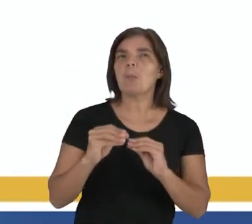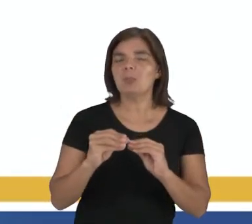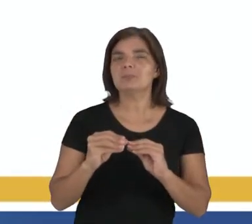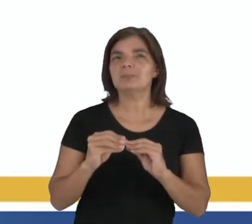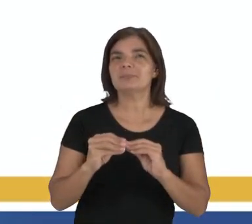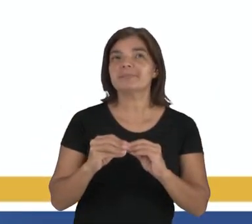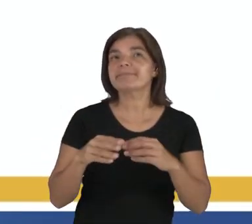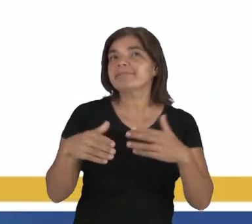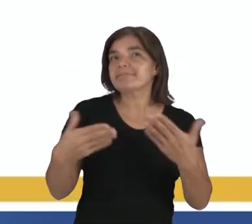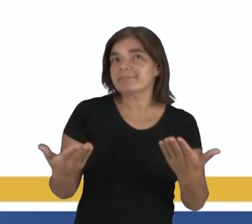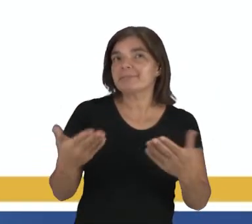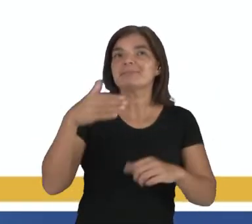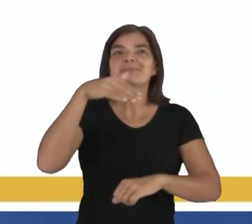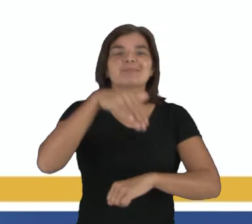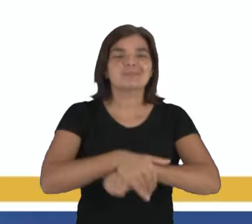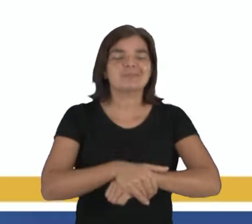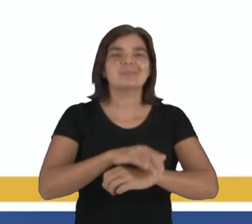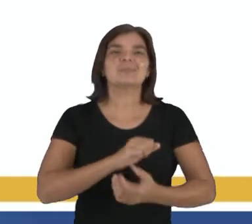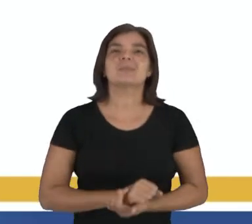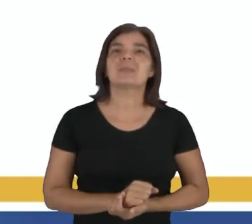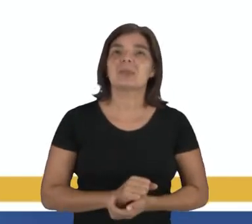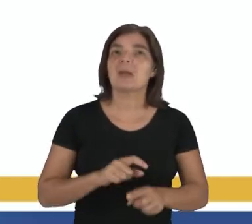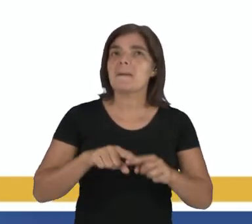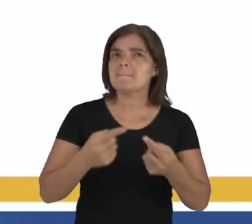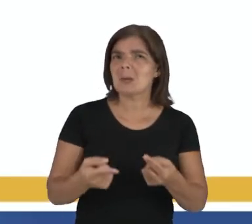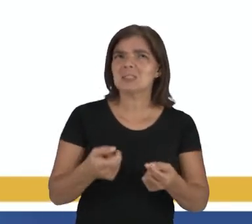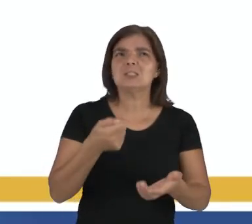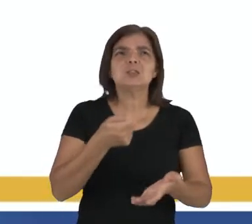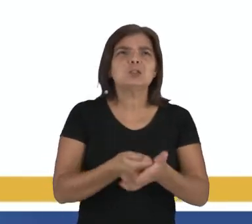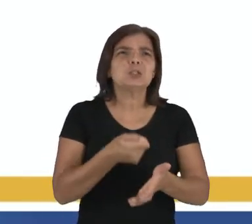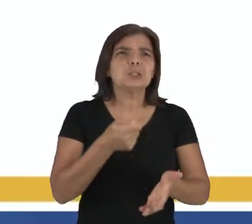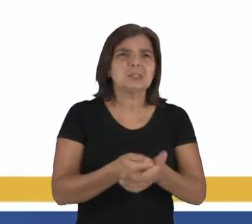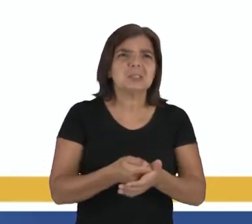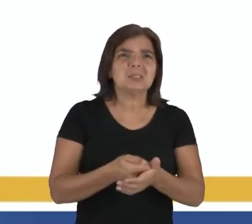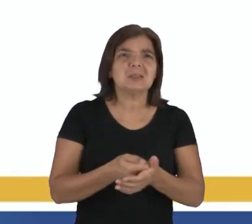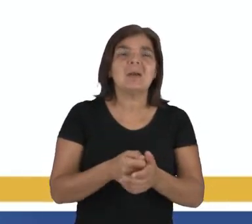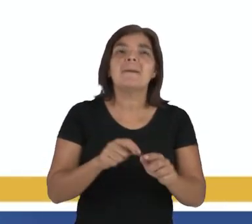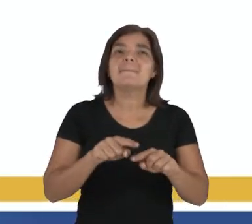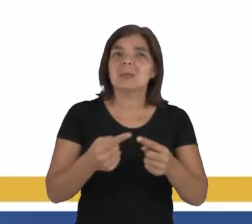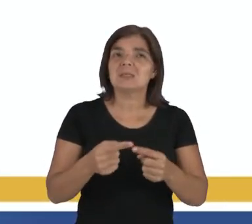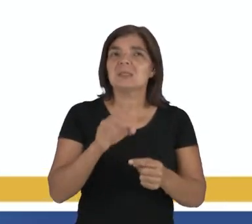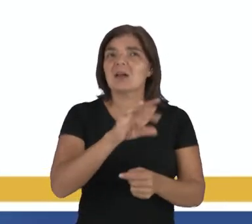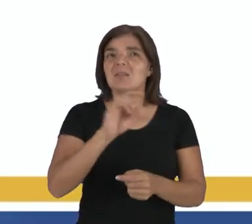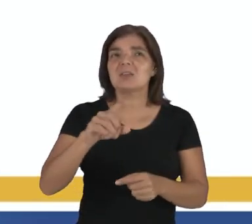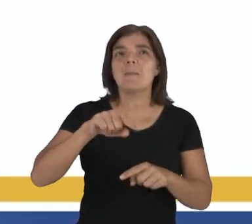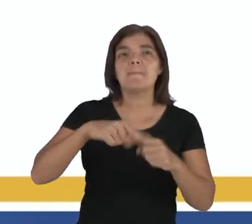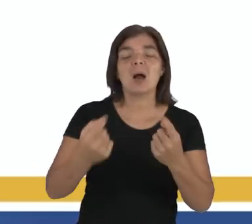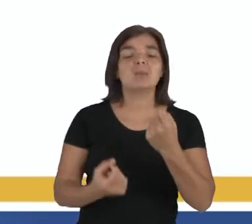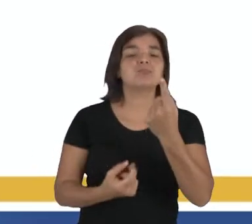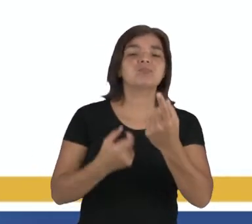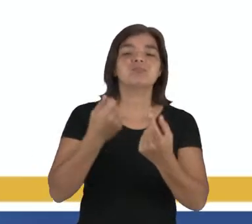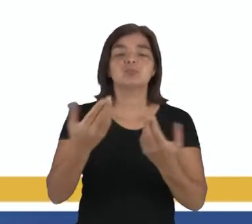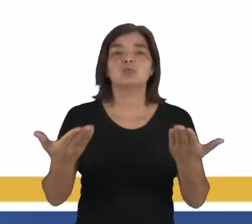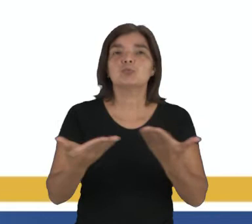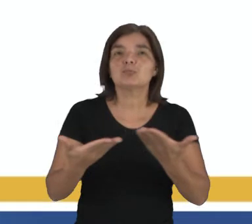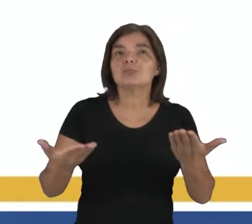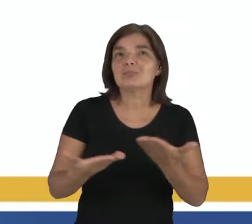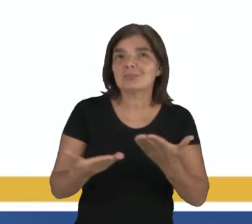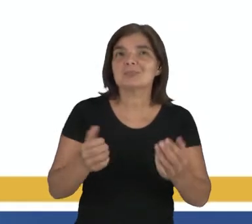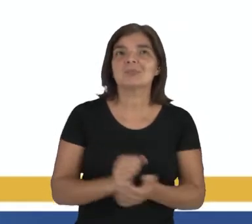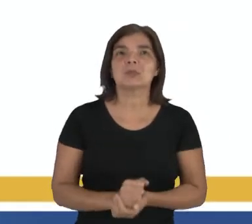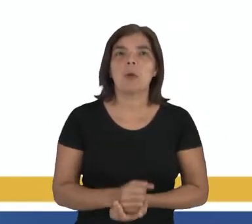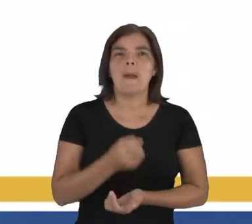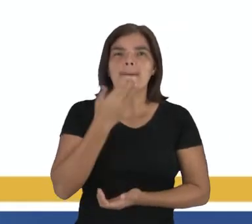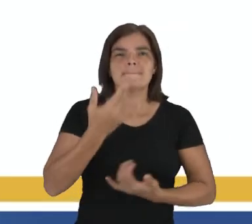desligado por um bom tempo, sobretudo à noite, mas isso exige o que parece cada vez mais raro nos